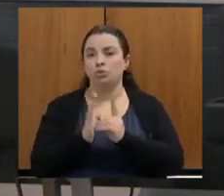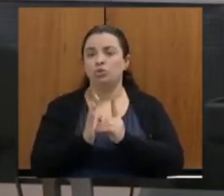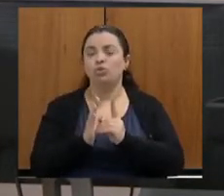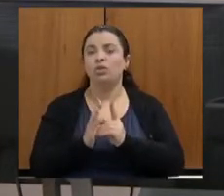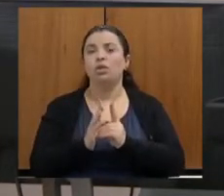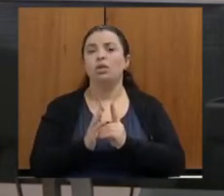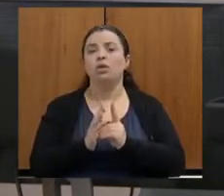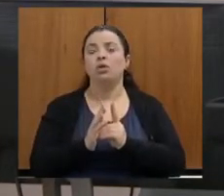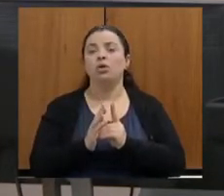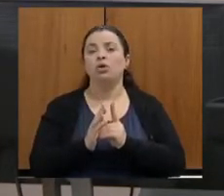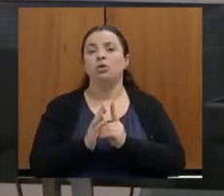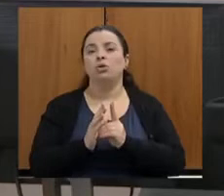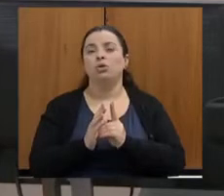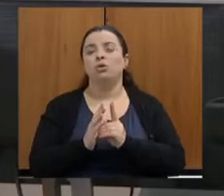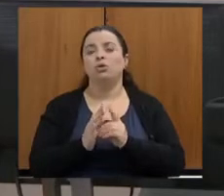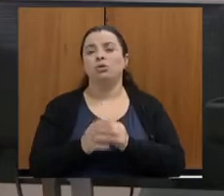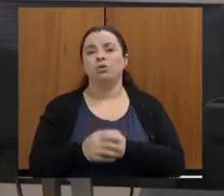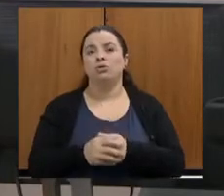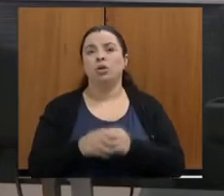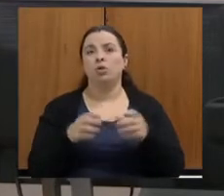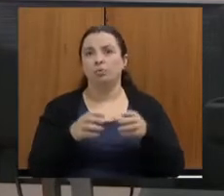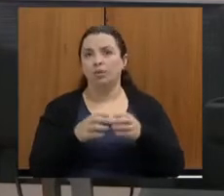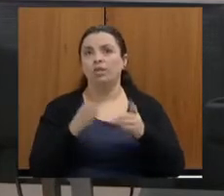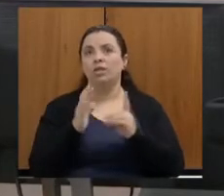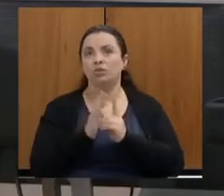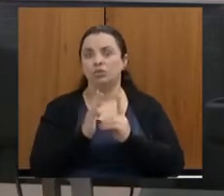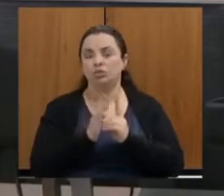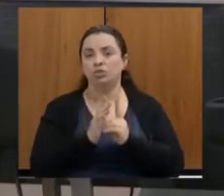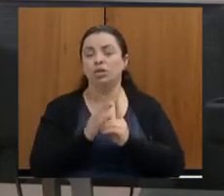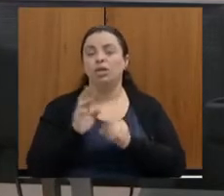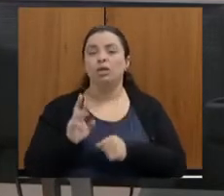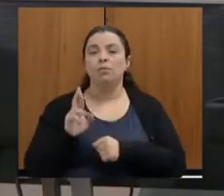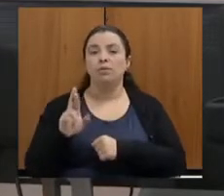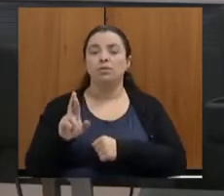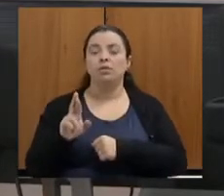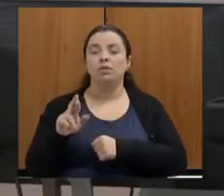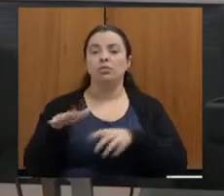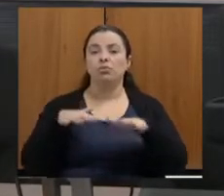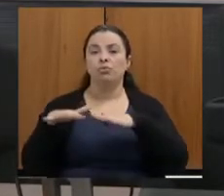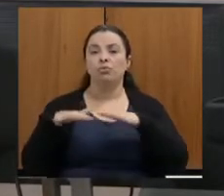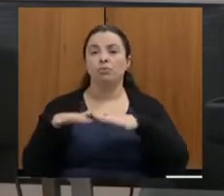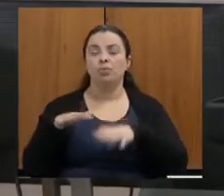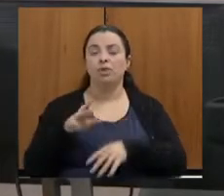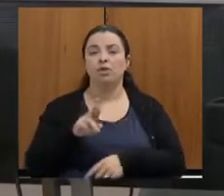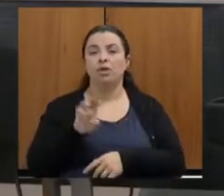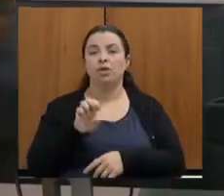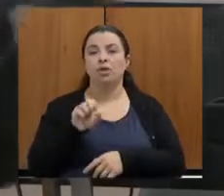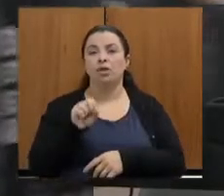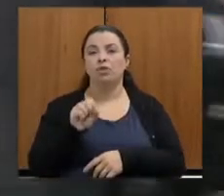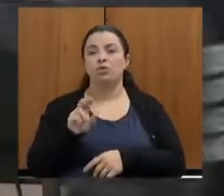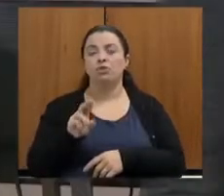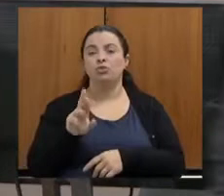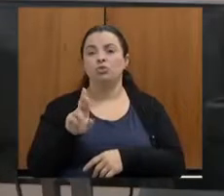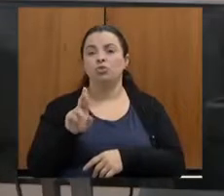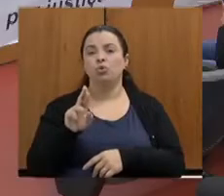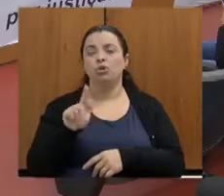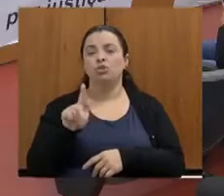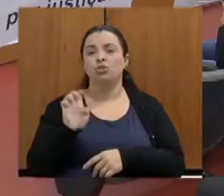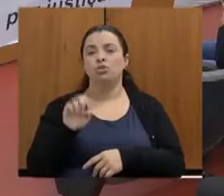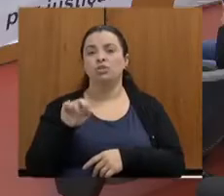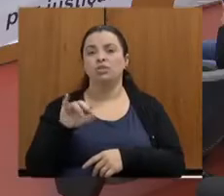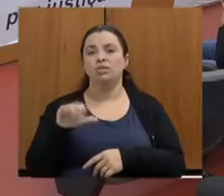o show Beto Arrow Pure e representante do movimento de ressurgência Pure na bacia do Rio